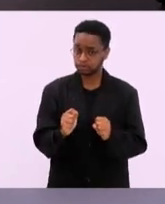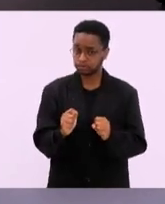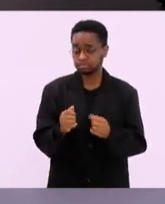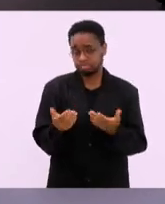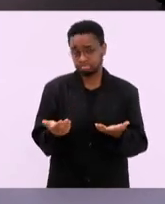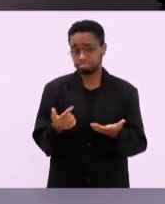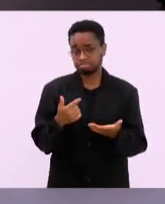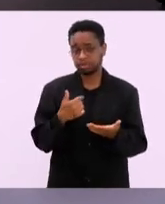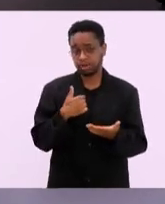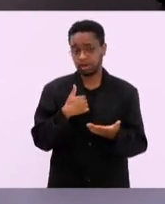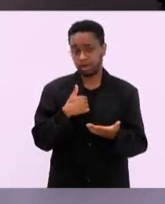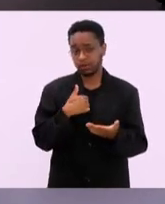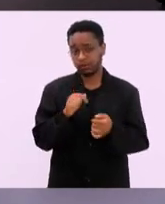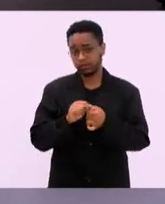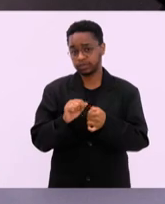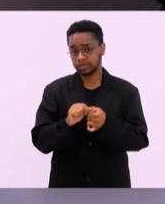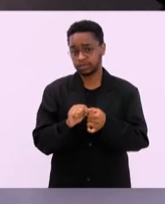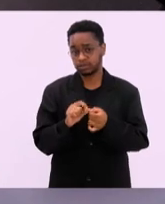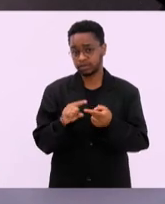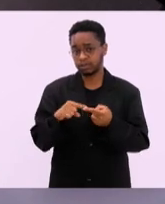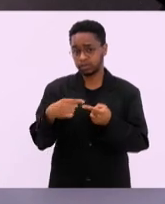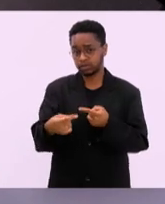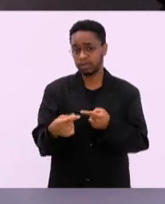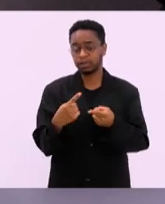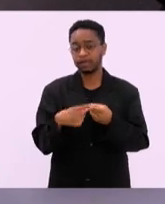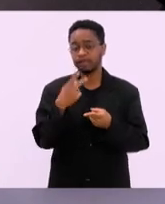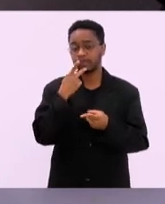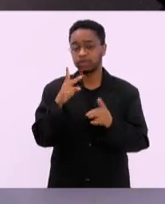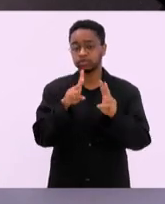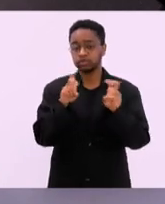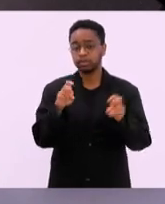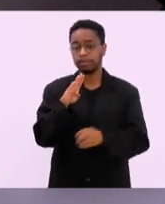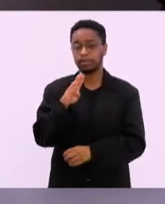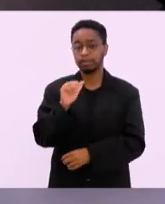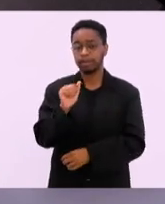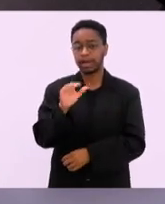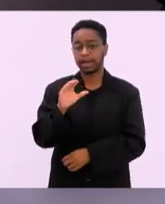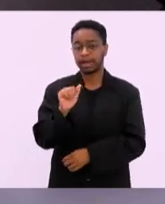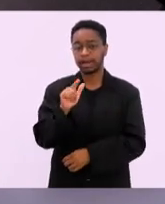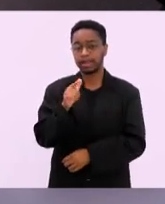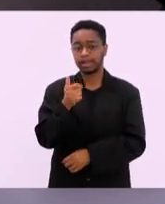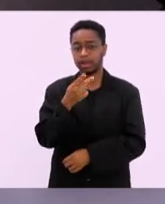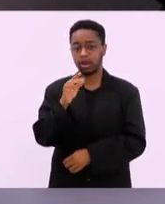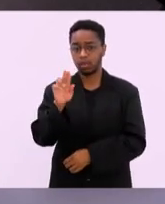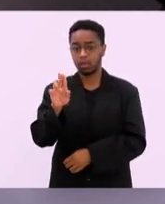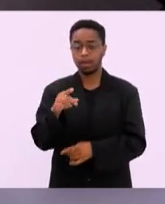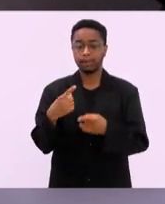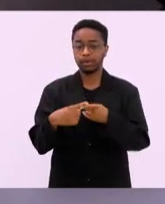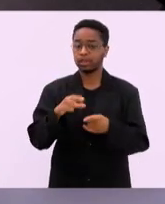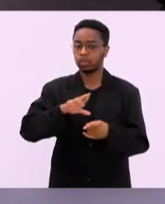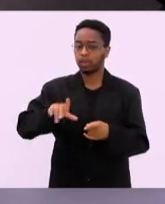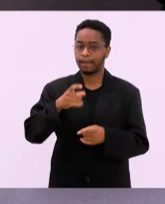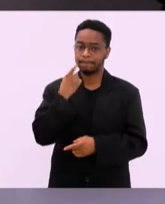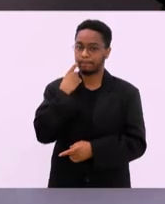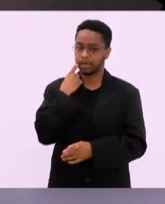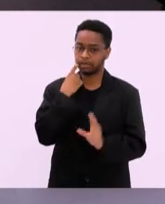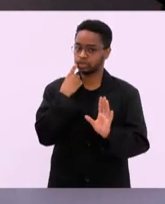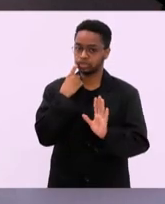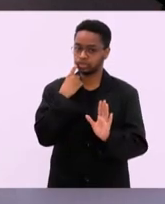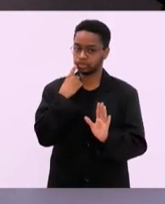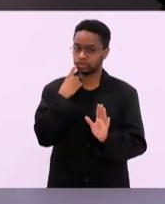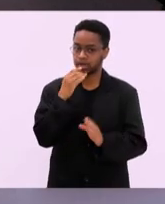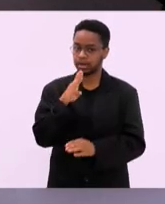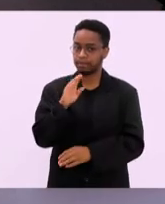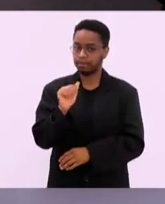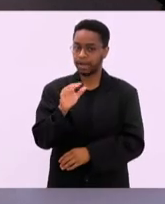projeto seguinte eu vou fazer, no que diz respeito ao bacalhau. Porque bacalhau não é um tipo de peixe. Né? O bacalhau